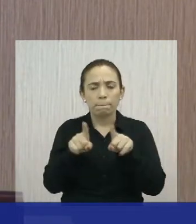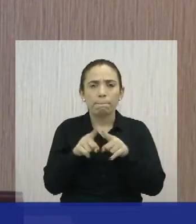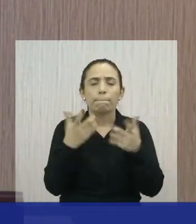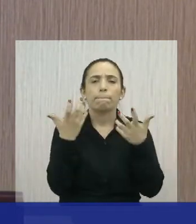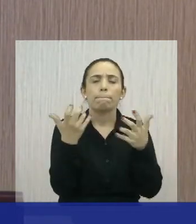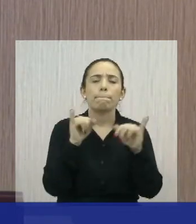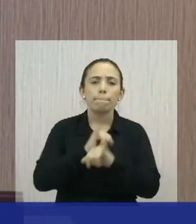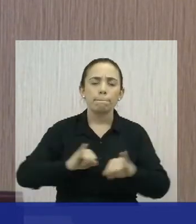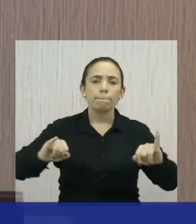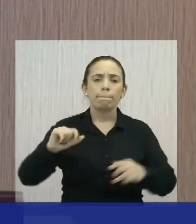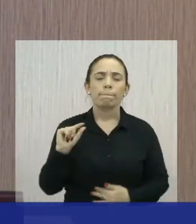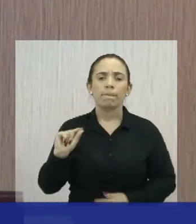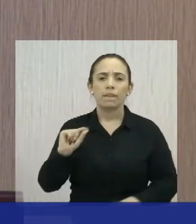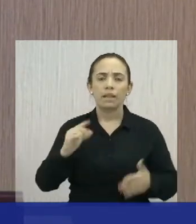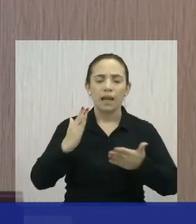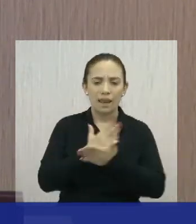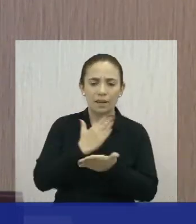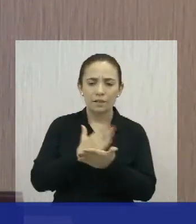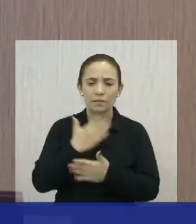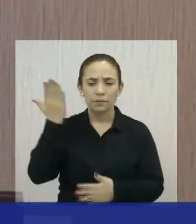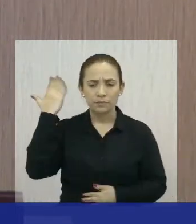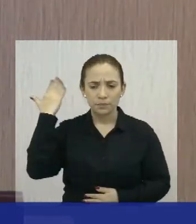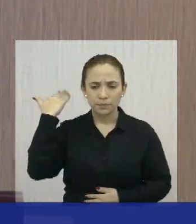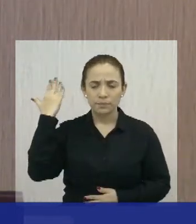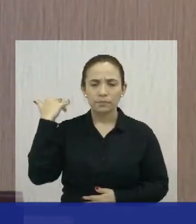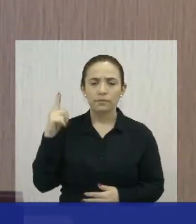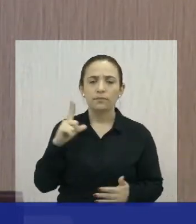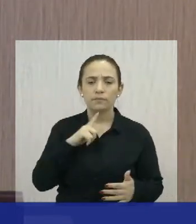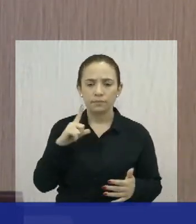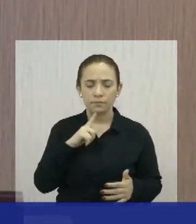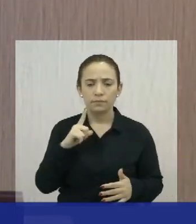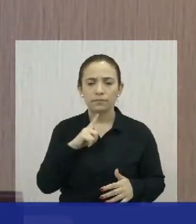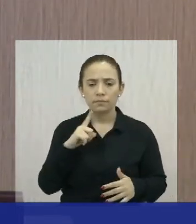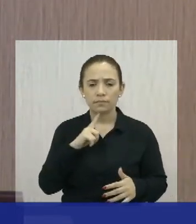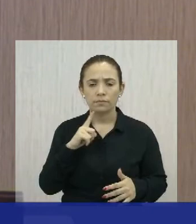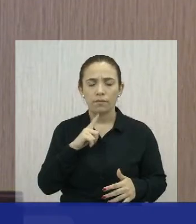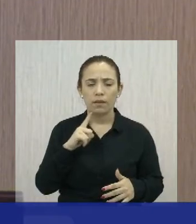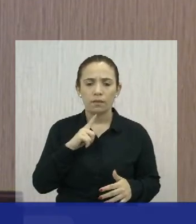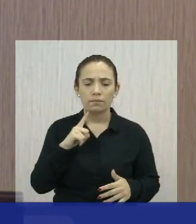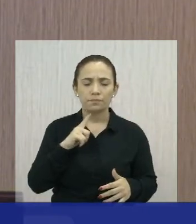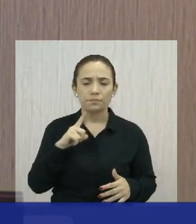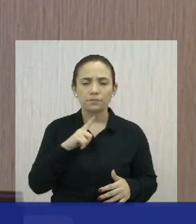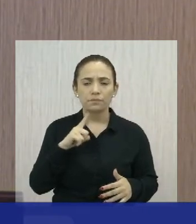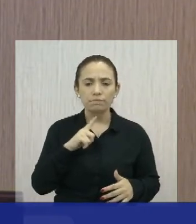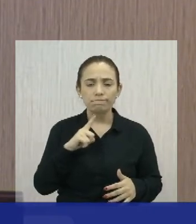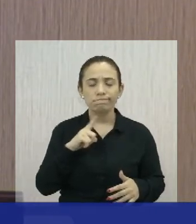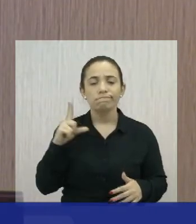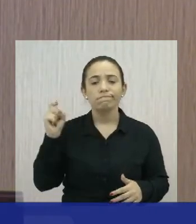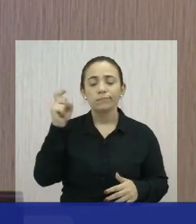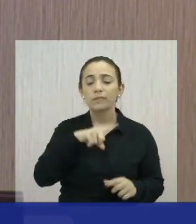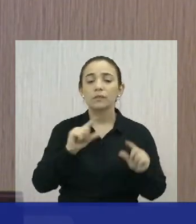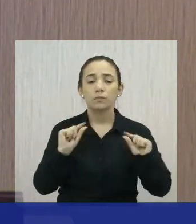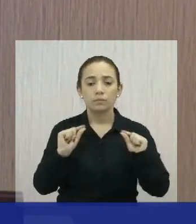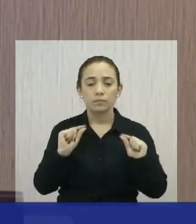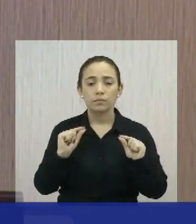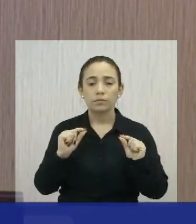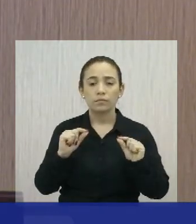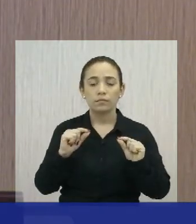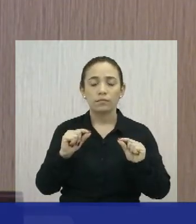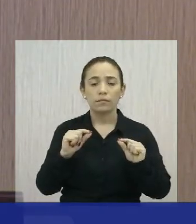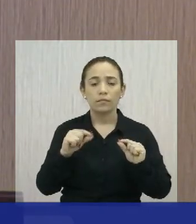a discussão que foi do livro anterior, mas que também acaba nos onerando e nos dificultando, a regulamentação